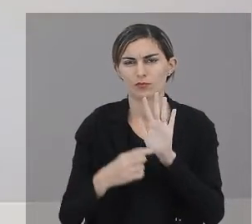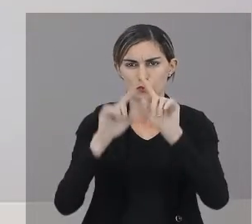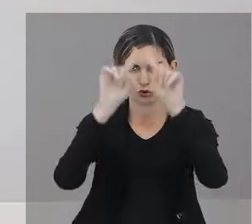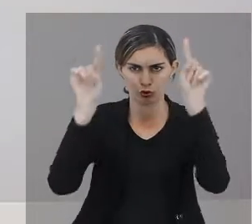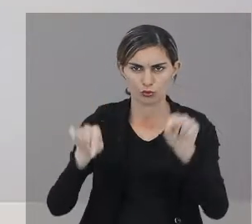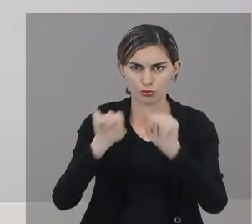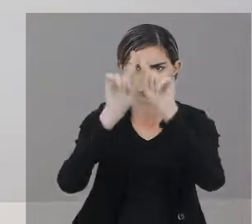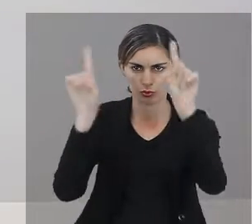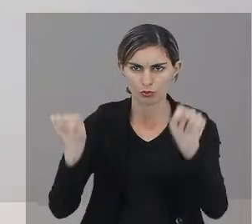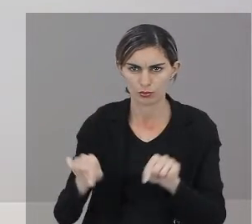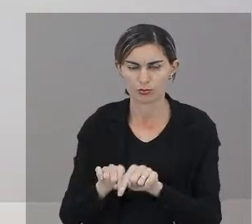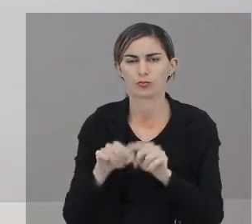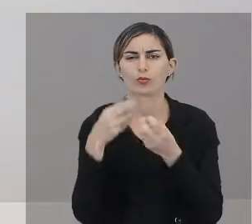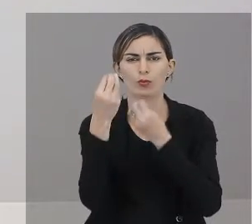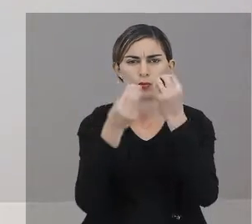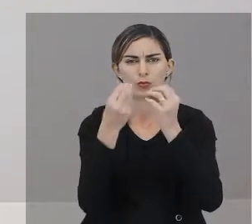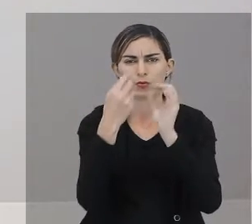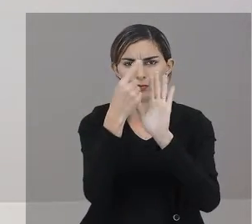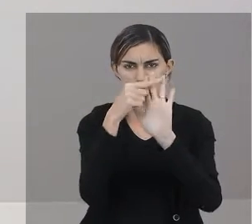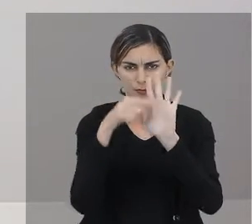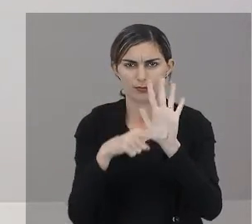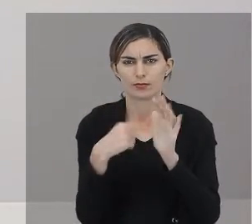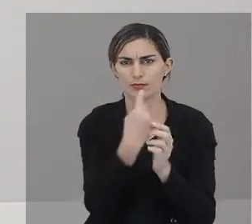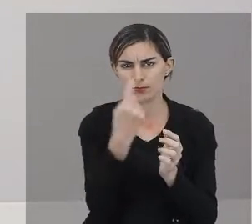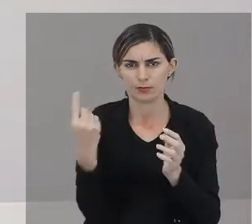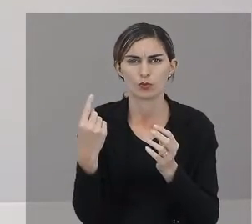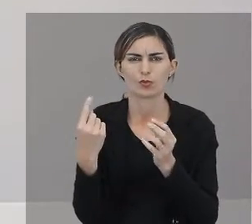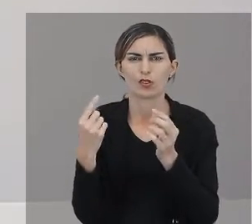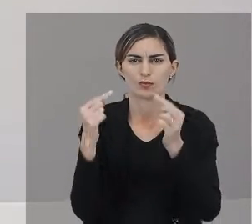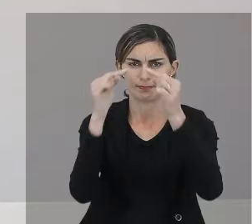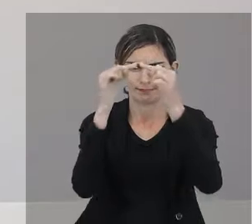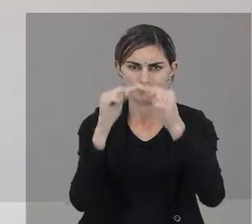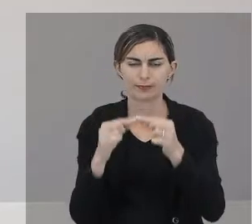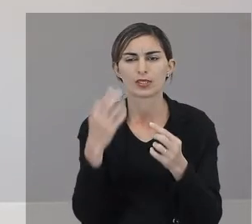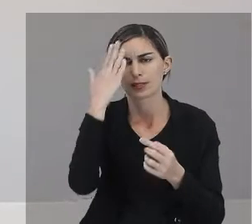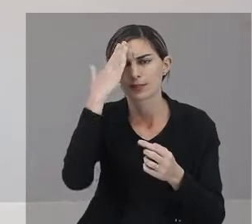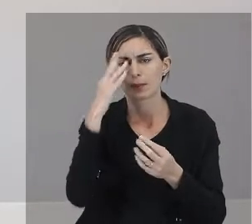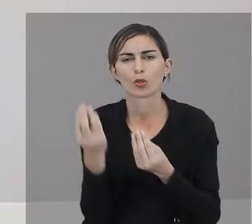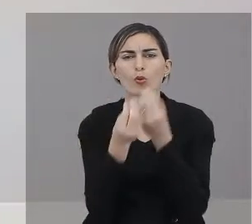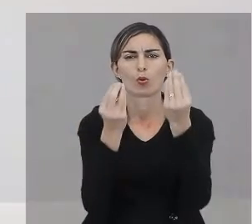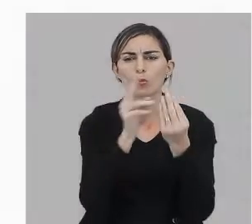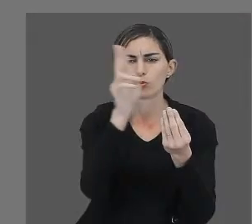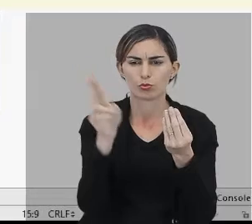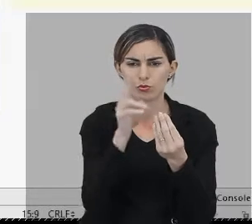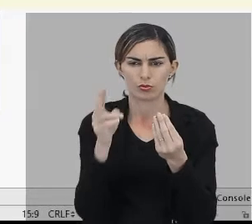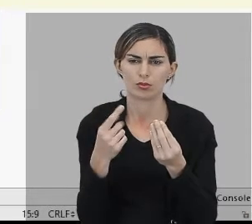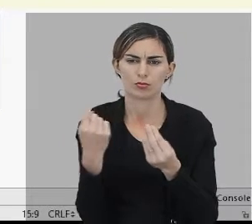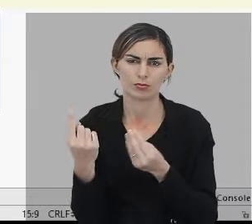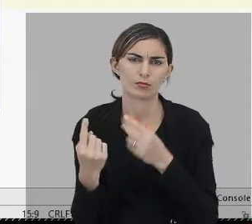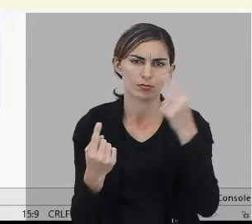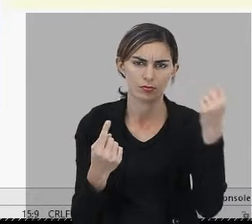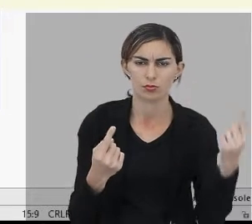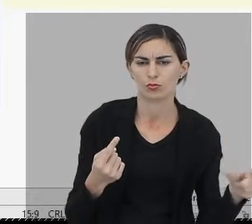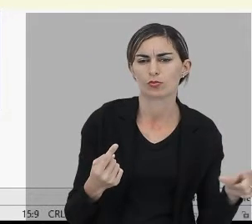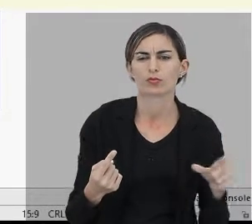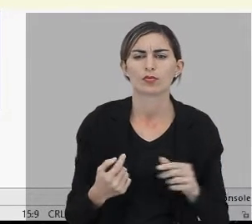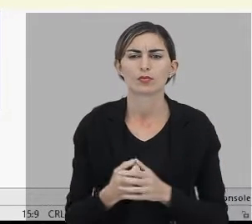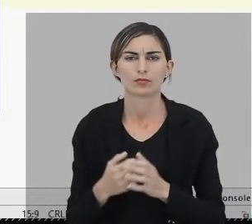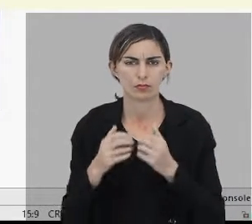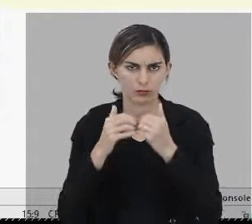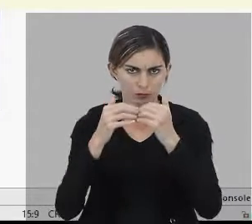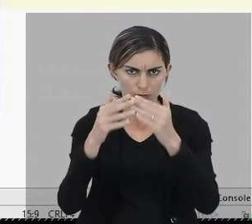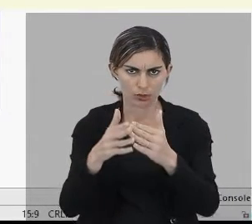poder utilizar da forma mais adequada e saber quando utilizar uma e quando utilizar a outra. Então, pessoal,